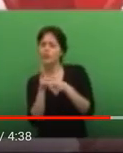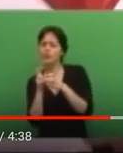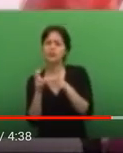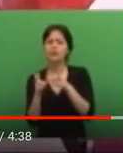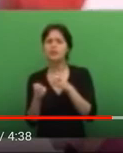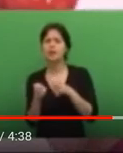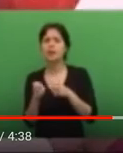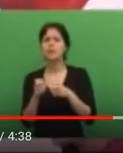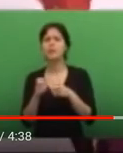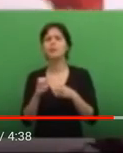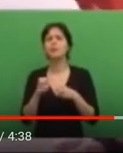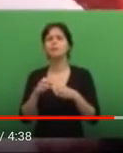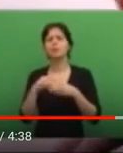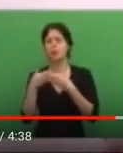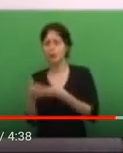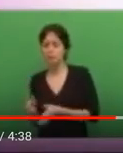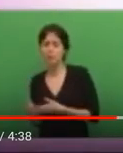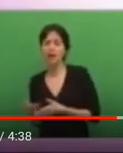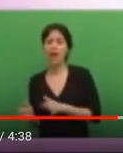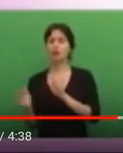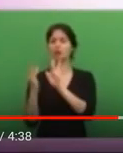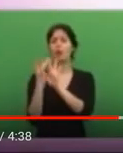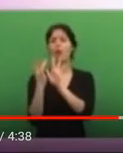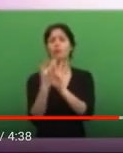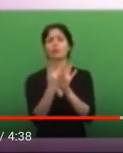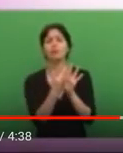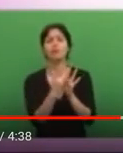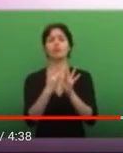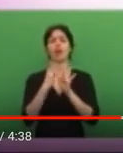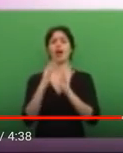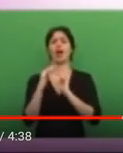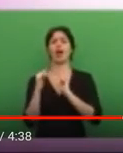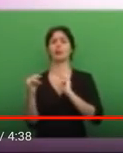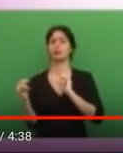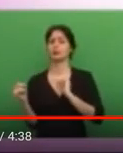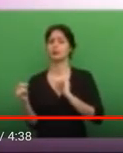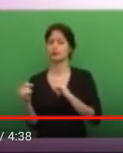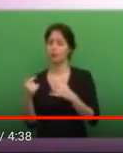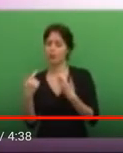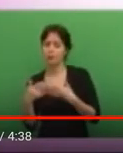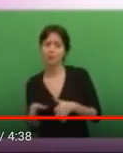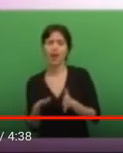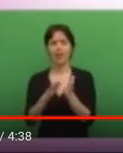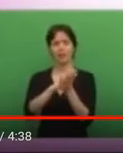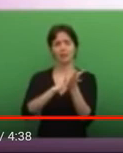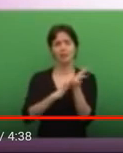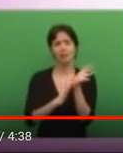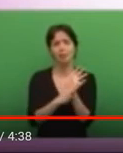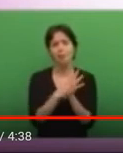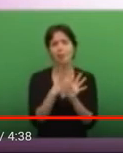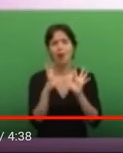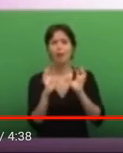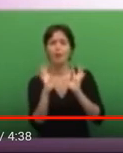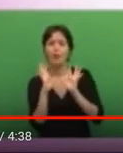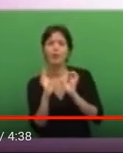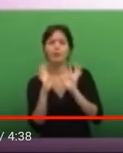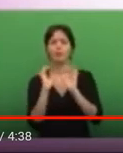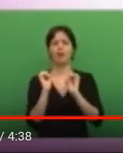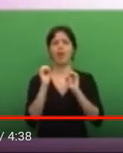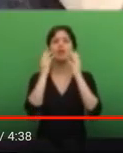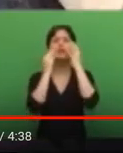a estagnação do desenvolvimento, perda temporária do contato social, perda gradual da função das